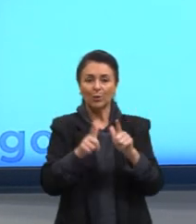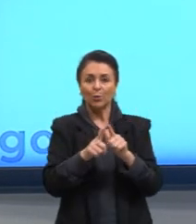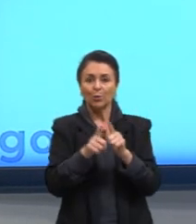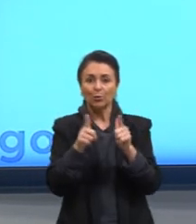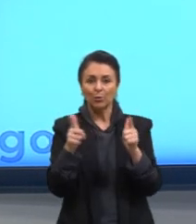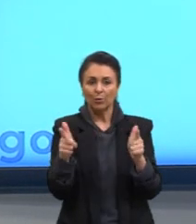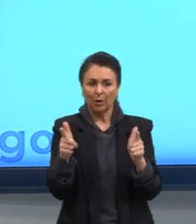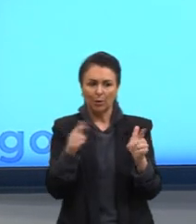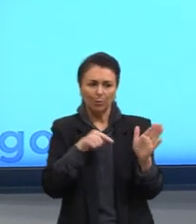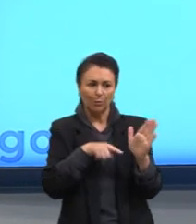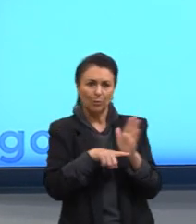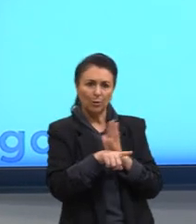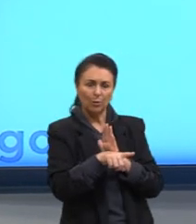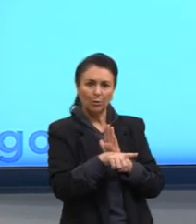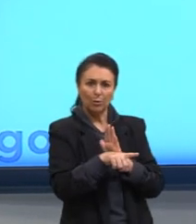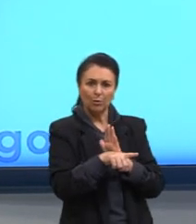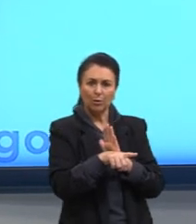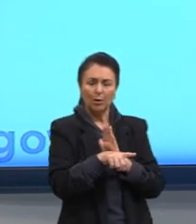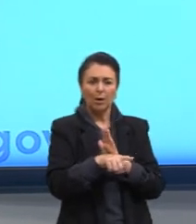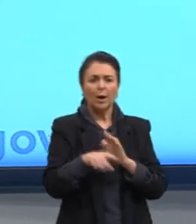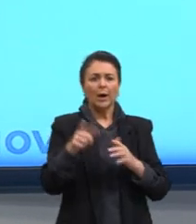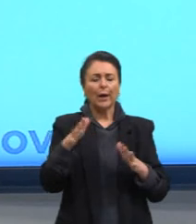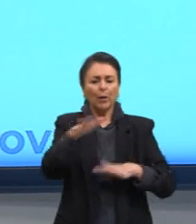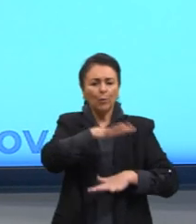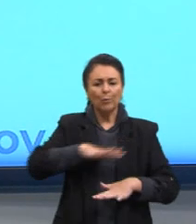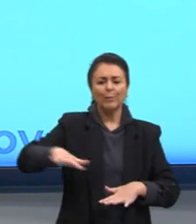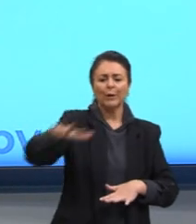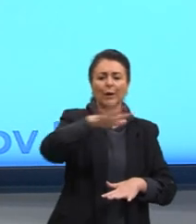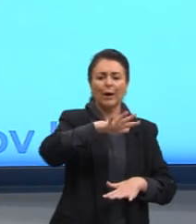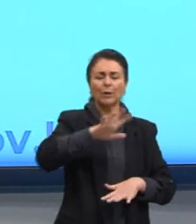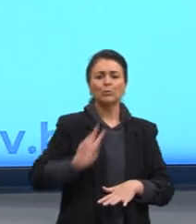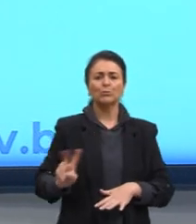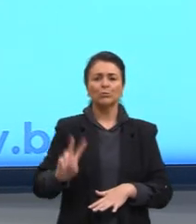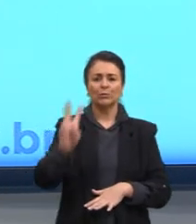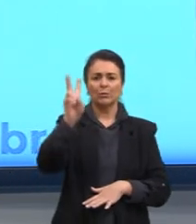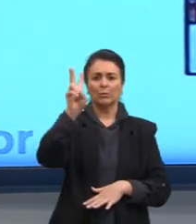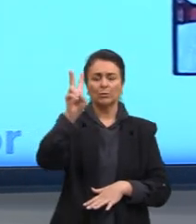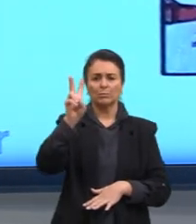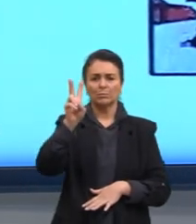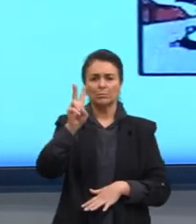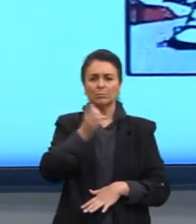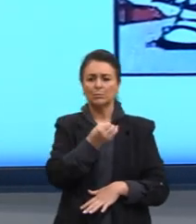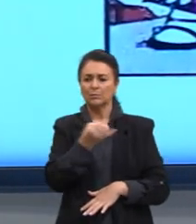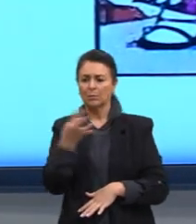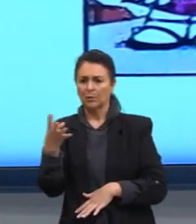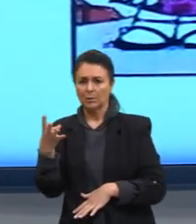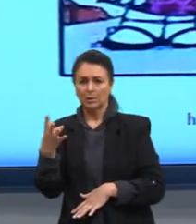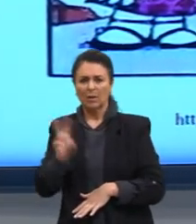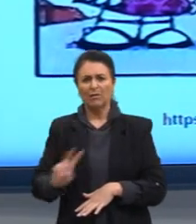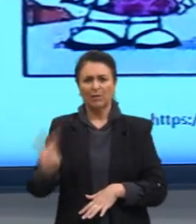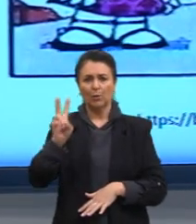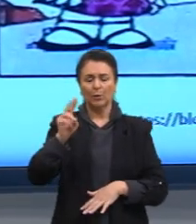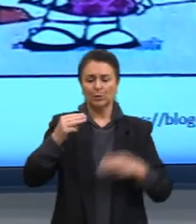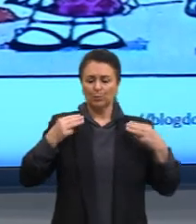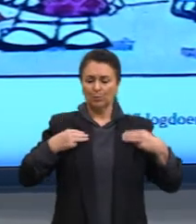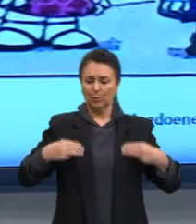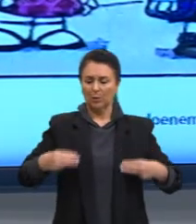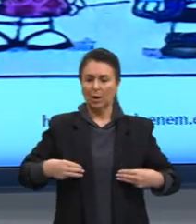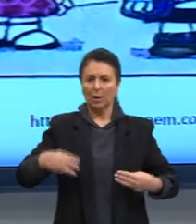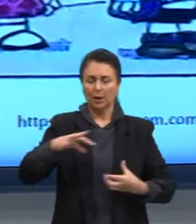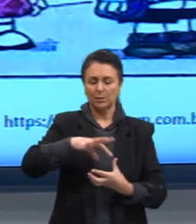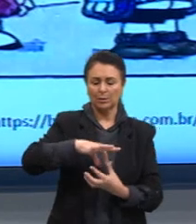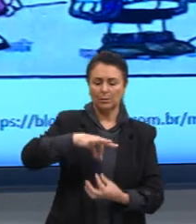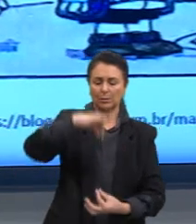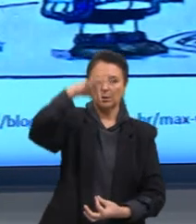Manolito as cotações do mercado de valores de valores morais e espirituais